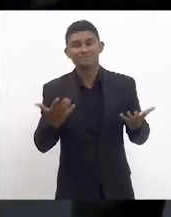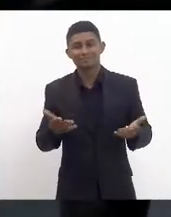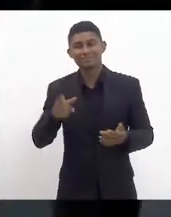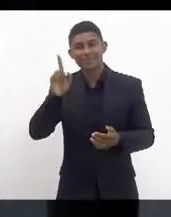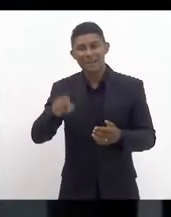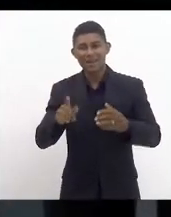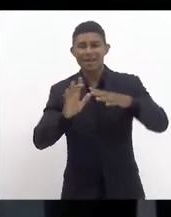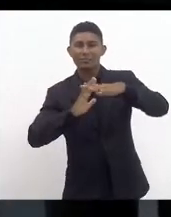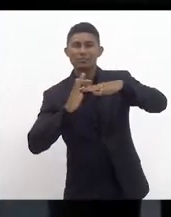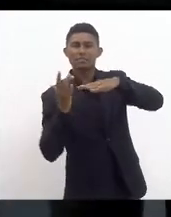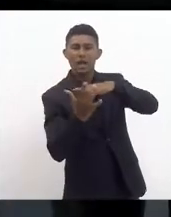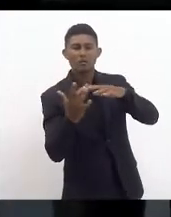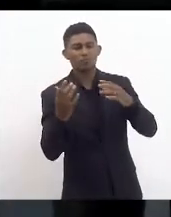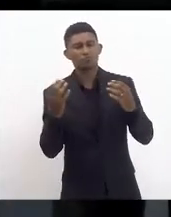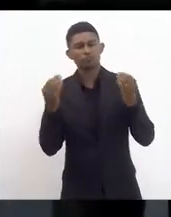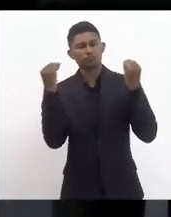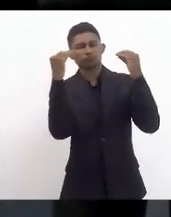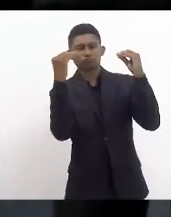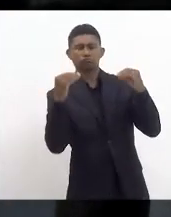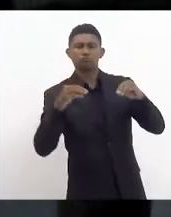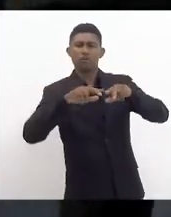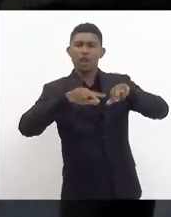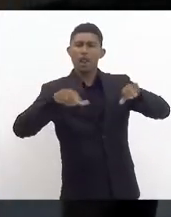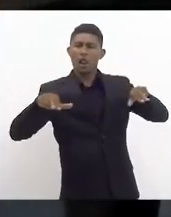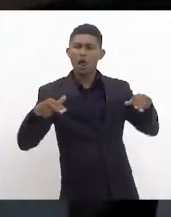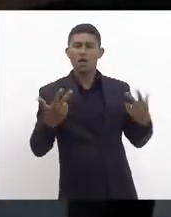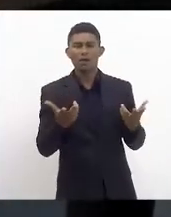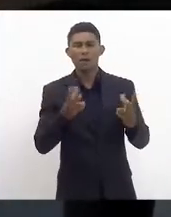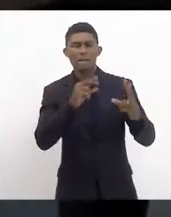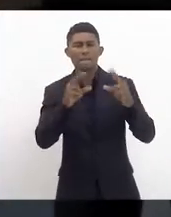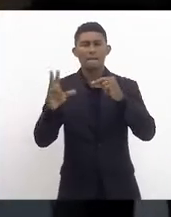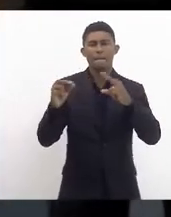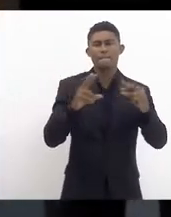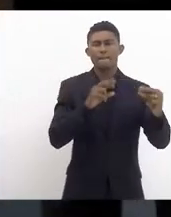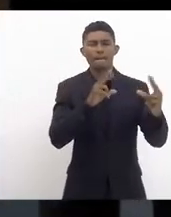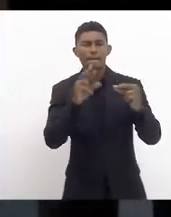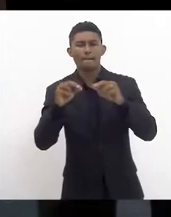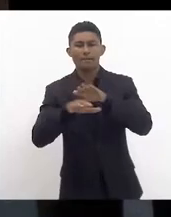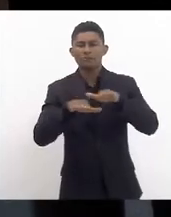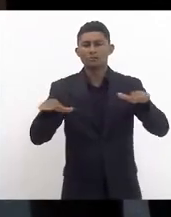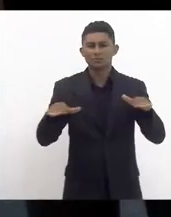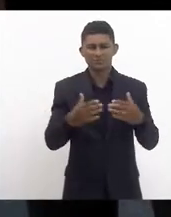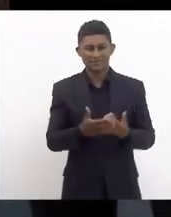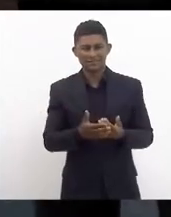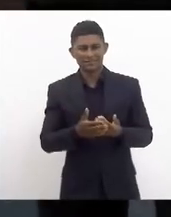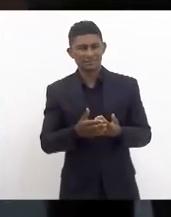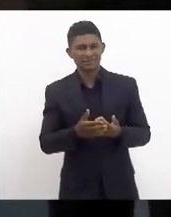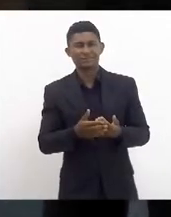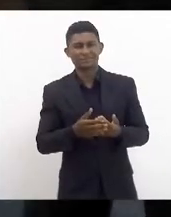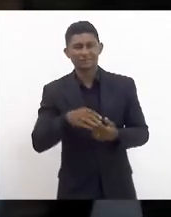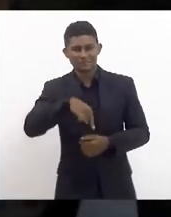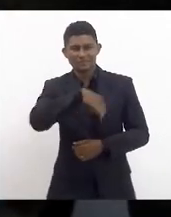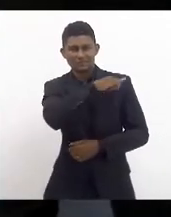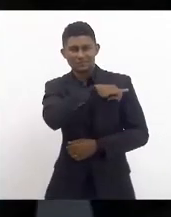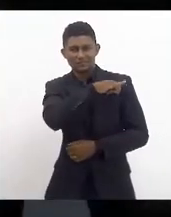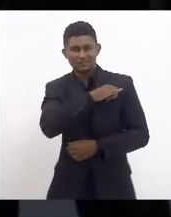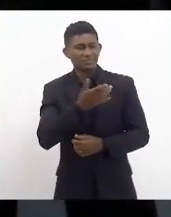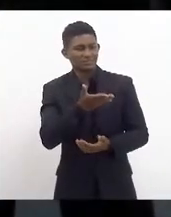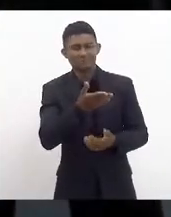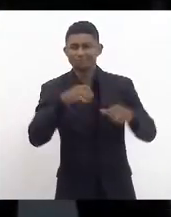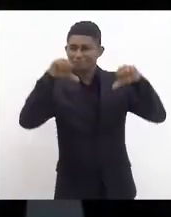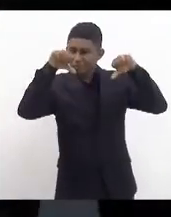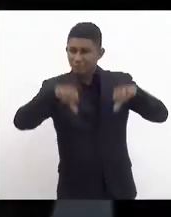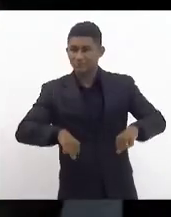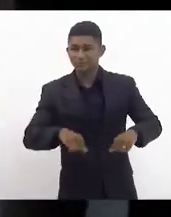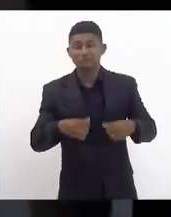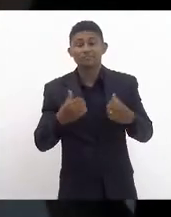redes sociais fazendo futrica da vida dos outros. O Zé do Caixão é desgraça para o Rio de Janeiro, deputada Lucinha. Ninguém falou